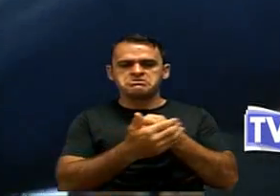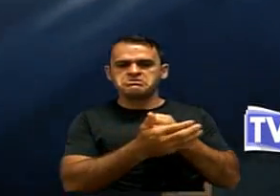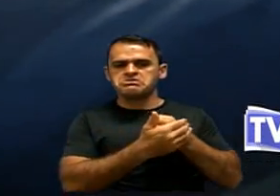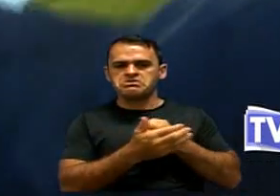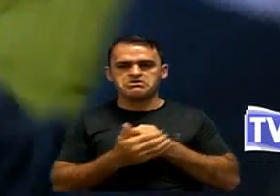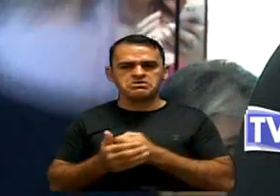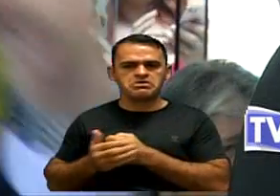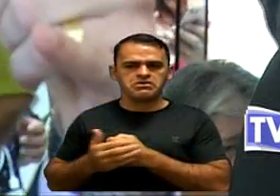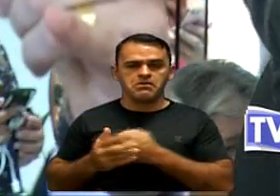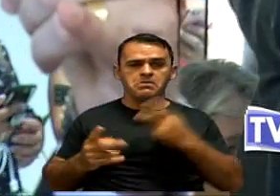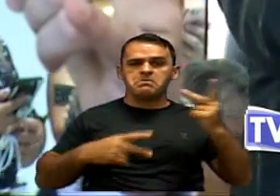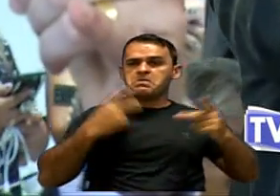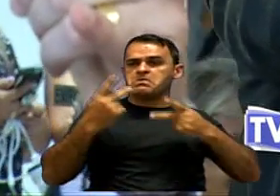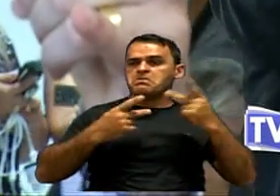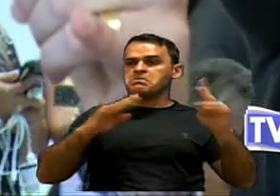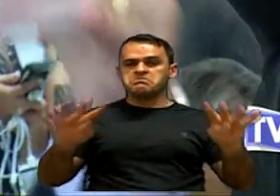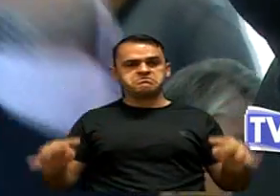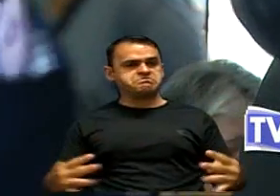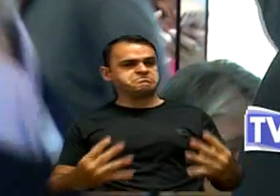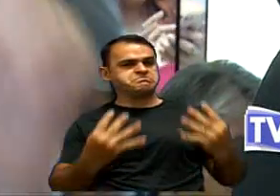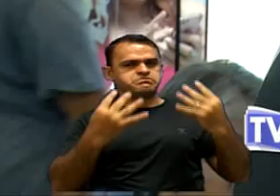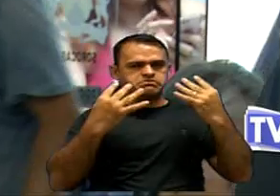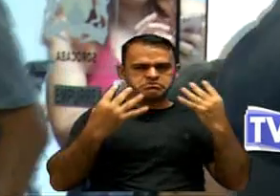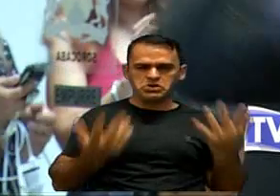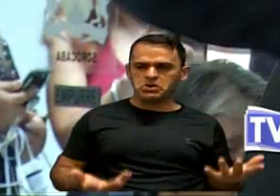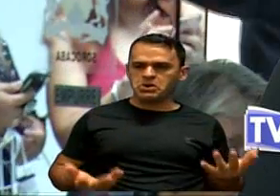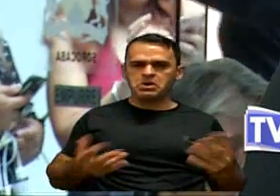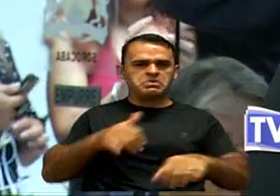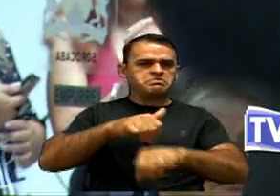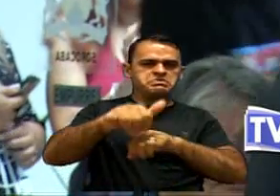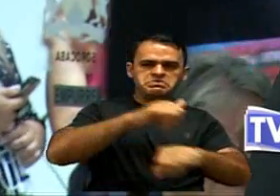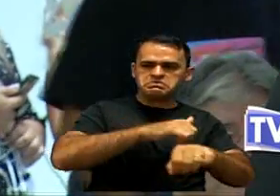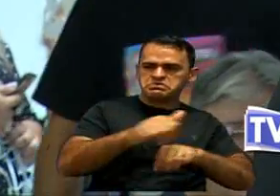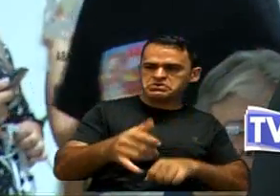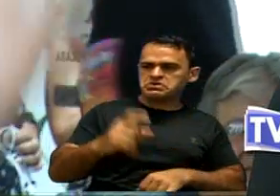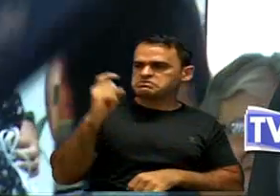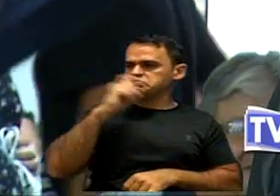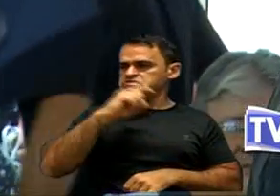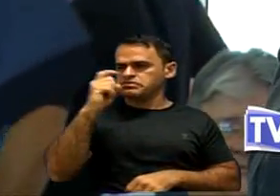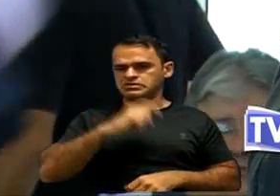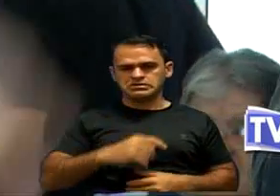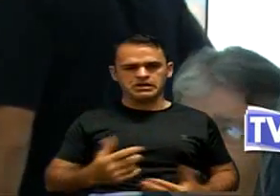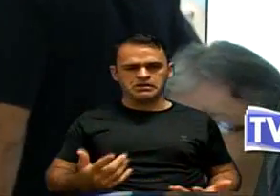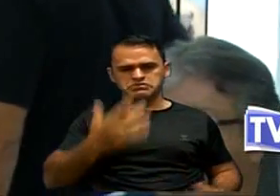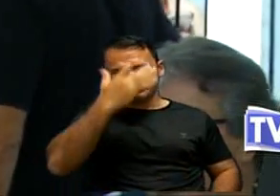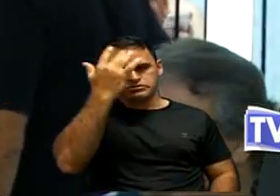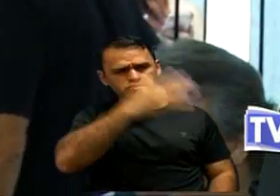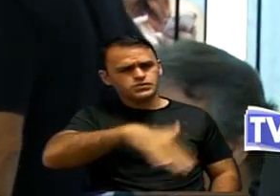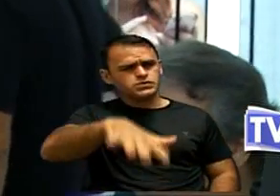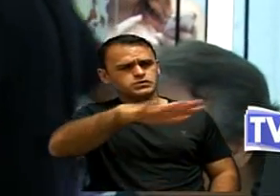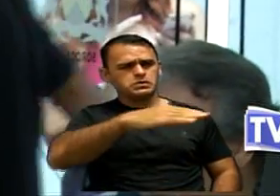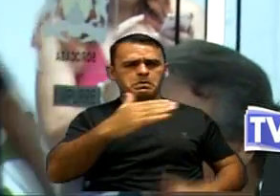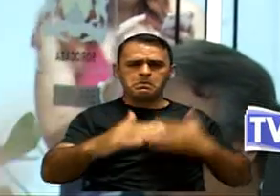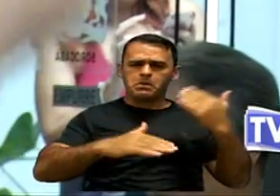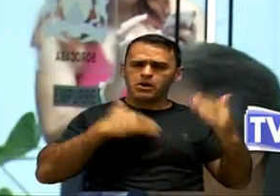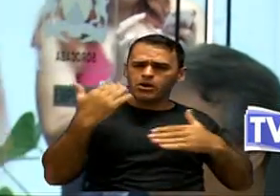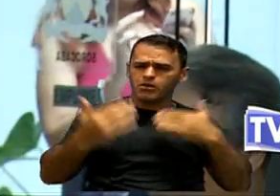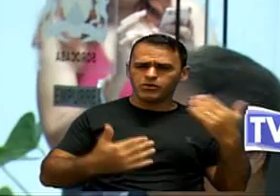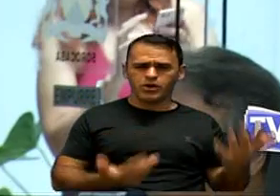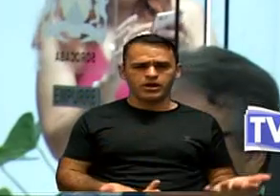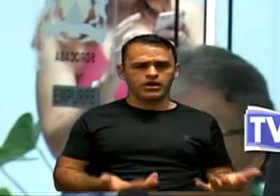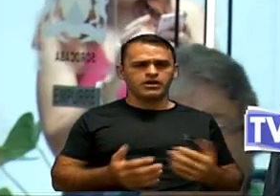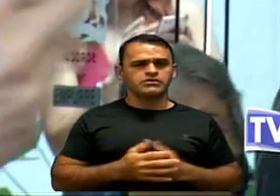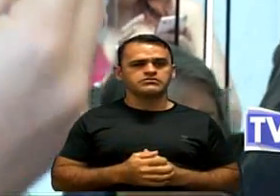coisas e falar que é deputado da saúde e outro colocar o outdoor, falando do regional e a pessoa morrendo lá, ó. No hospital